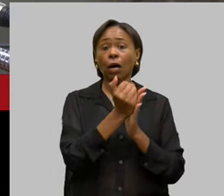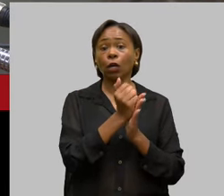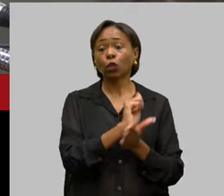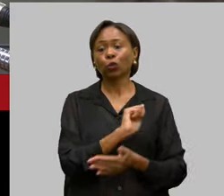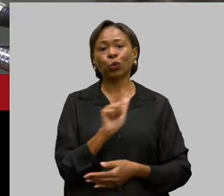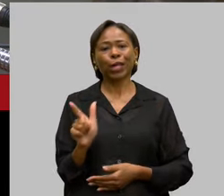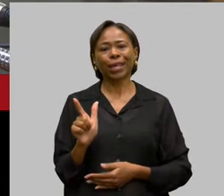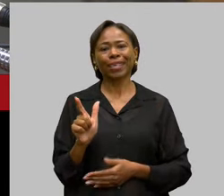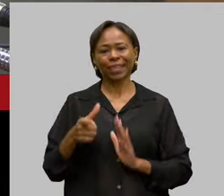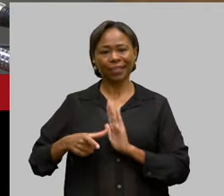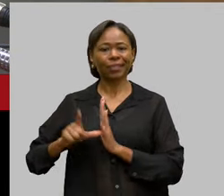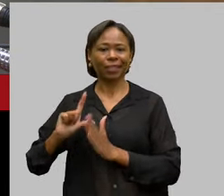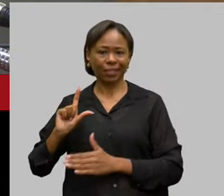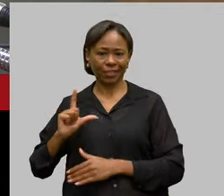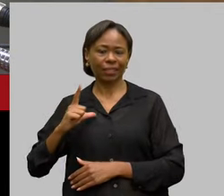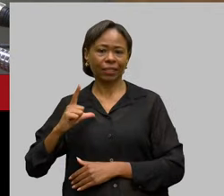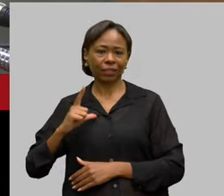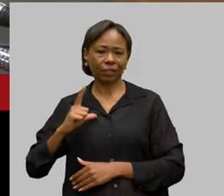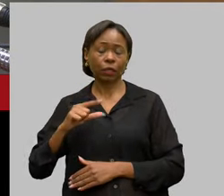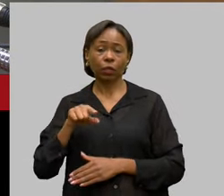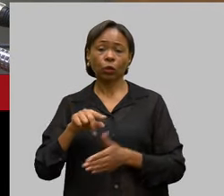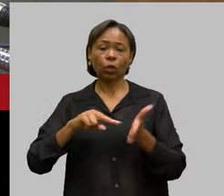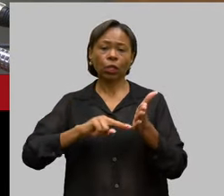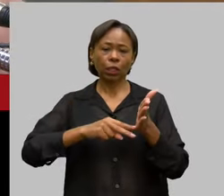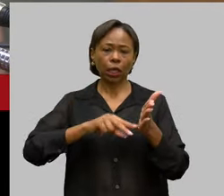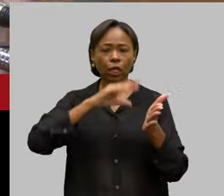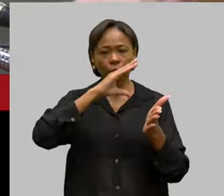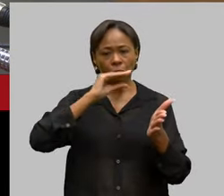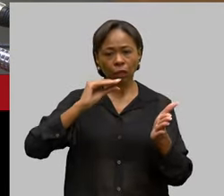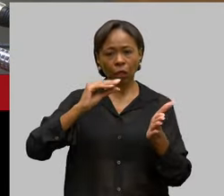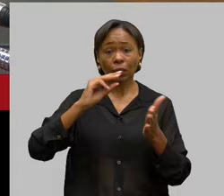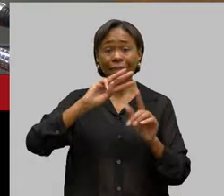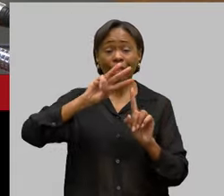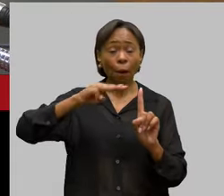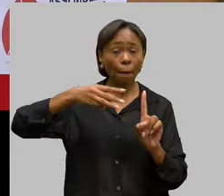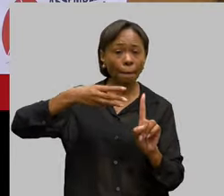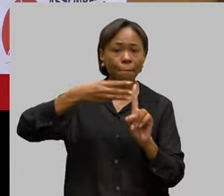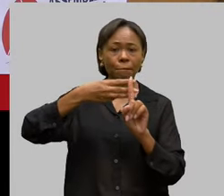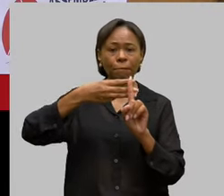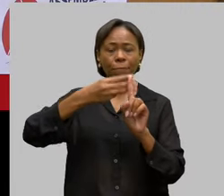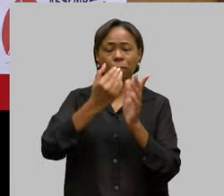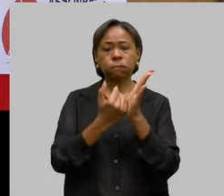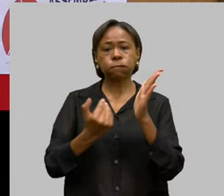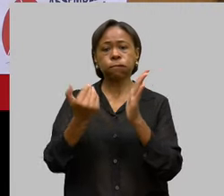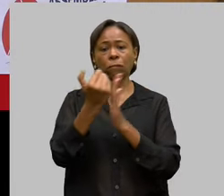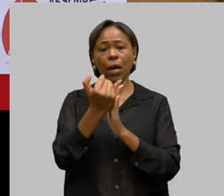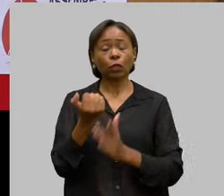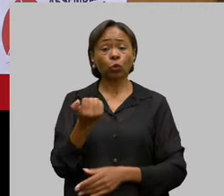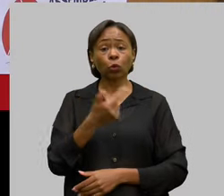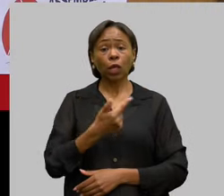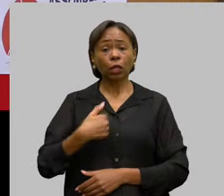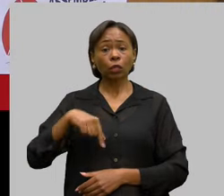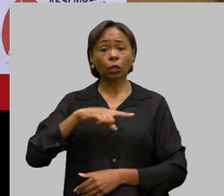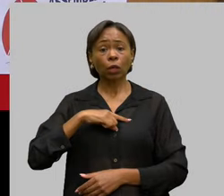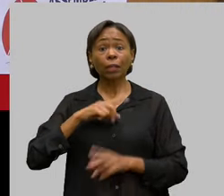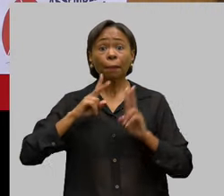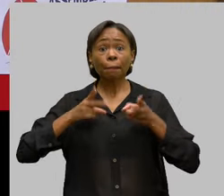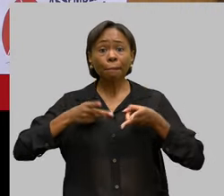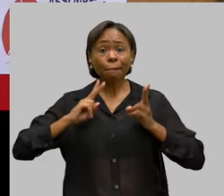e a do Sindicato dos Servidores ficou algo de três vezes mais elevado do que a nossa com as mesmas